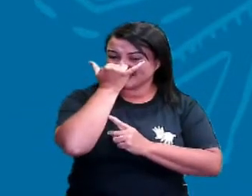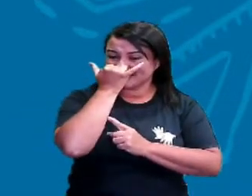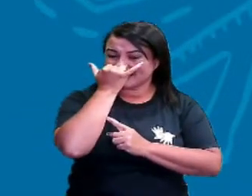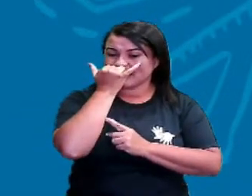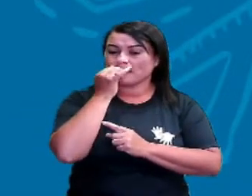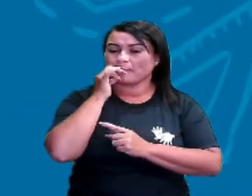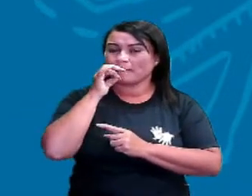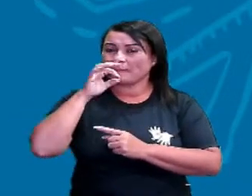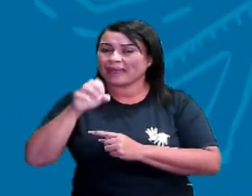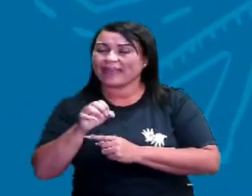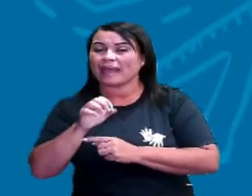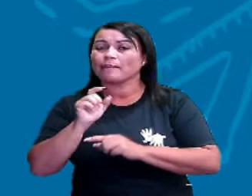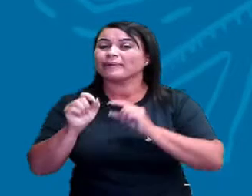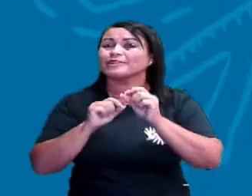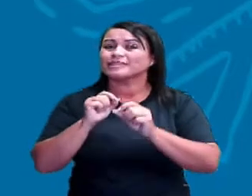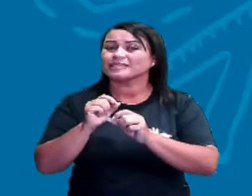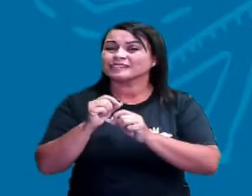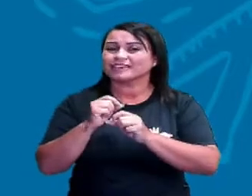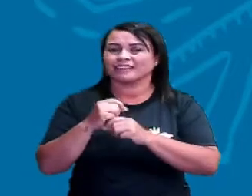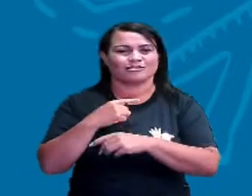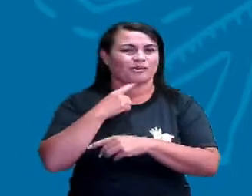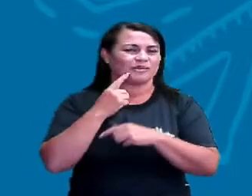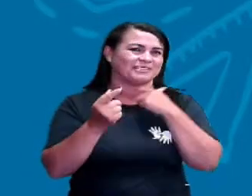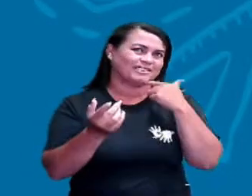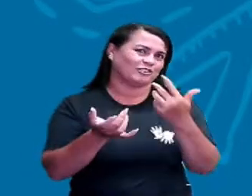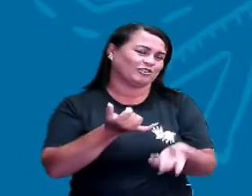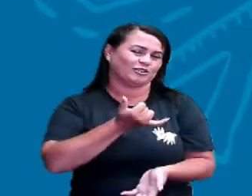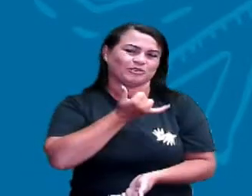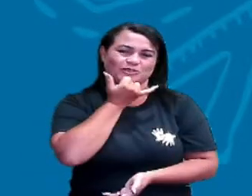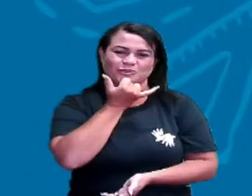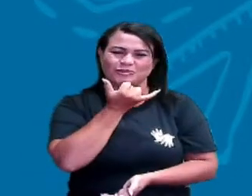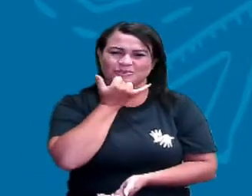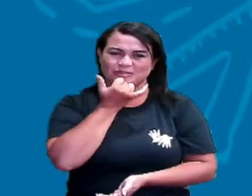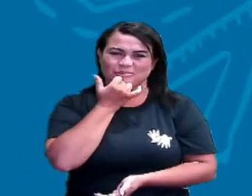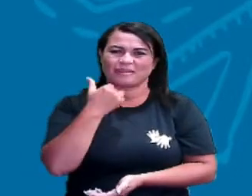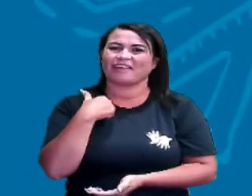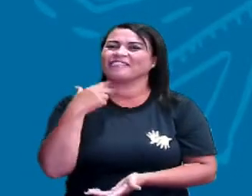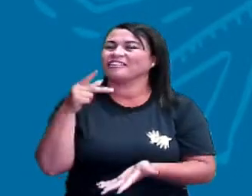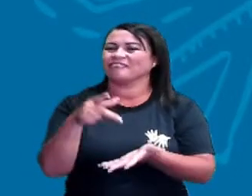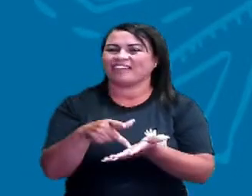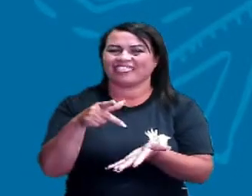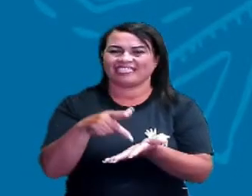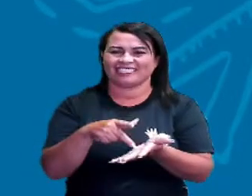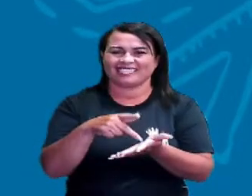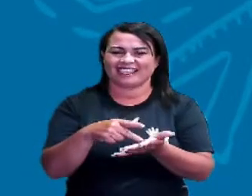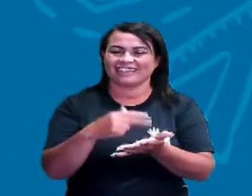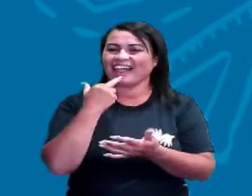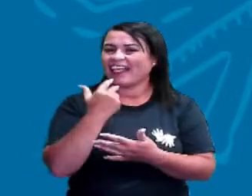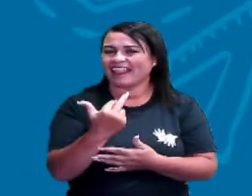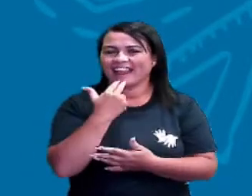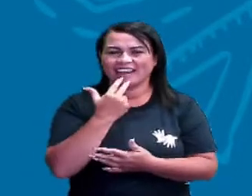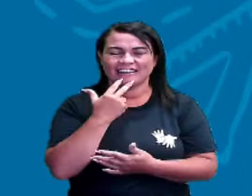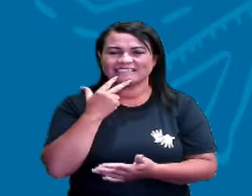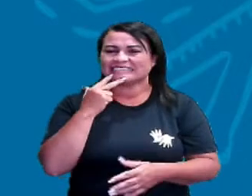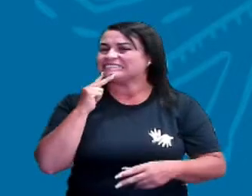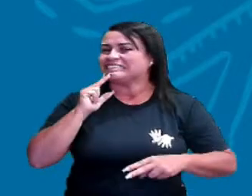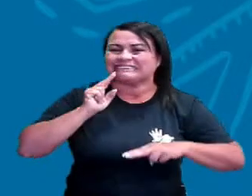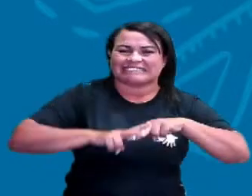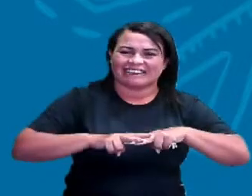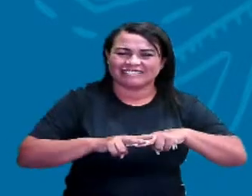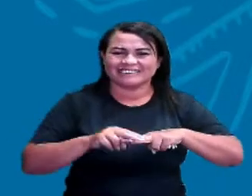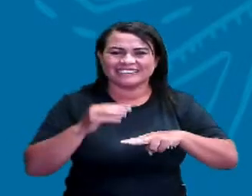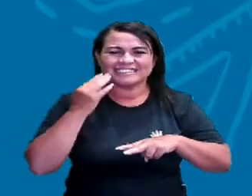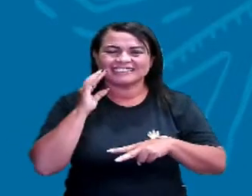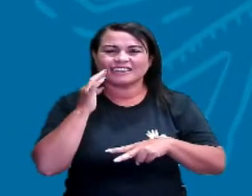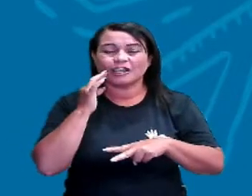mas quem pega a praga do padre Pedro... Ai, gente, não dá. Eu realmente, minha língua está travando. Mas